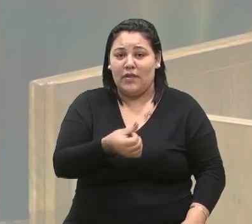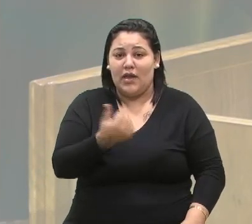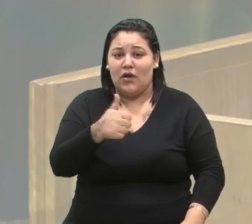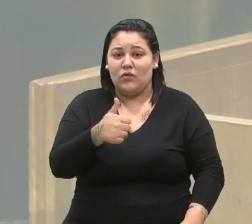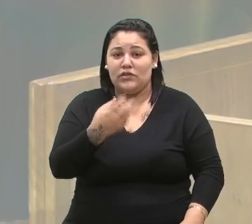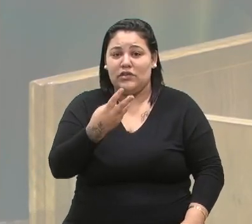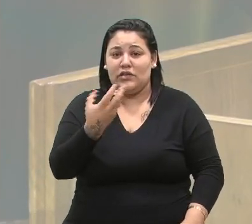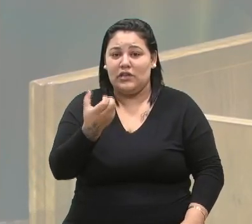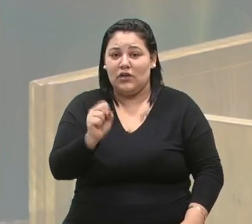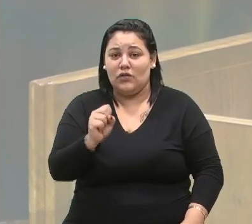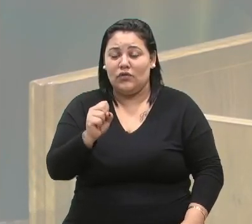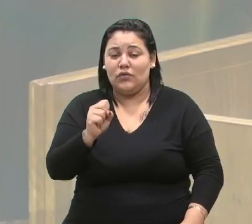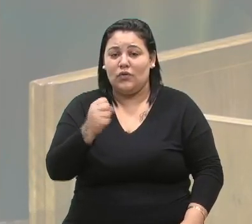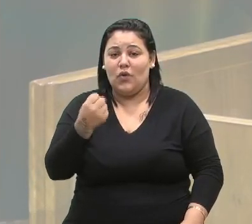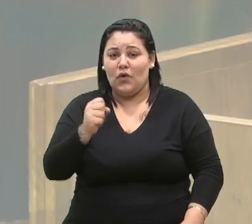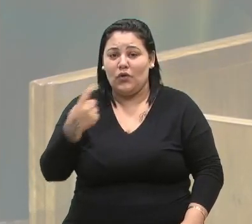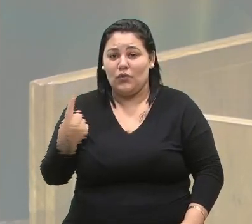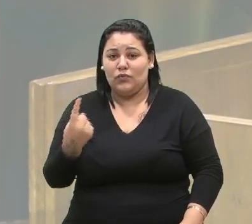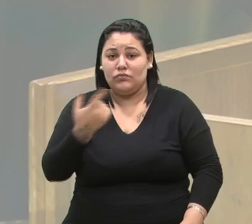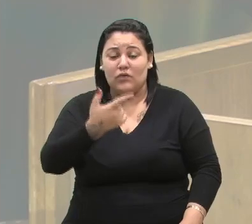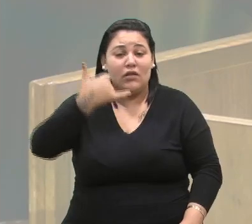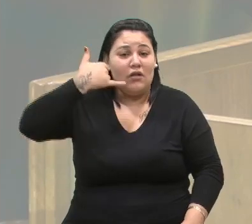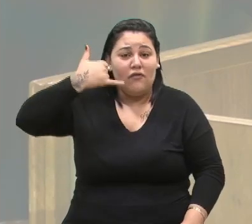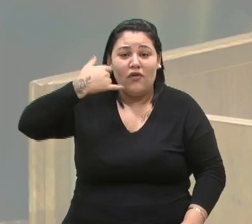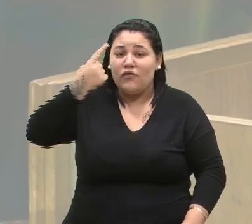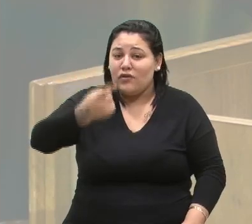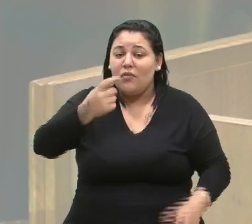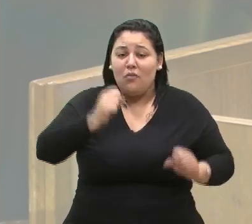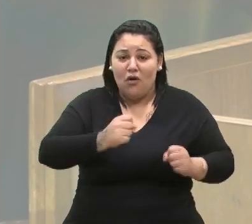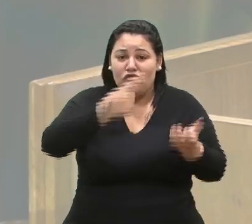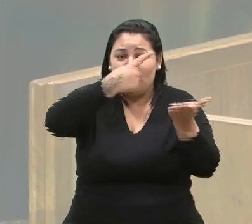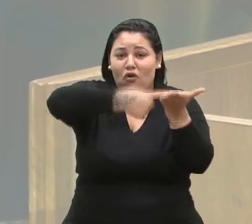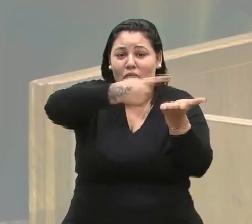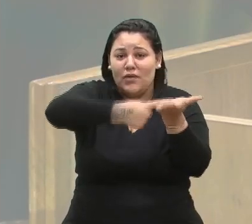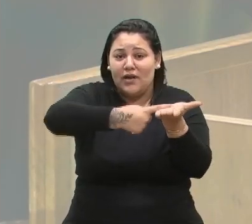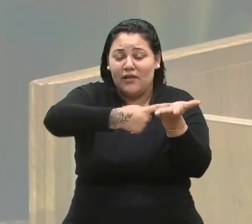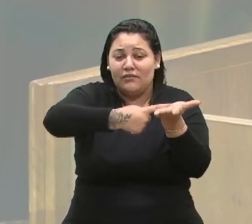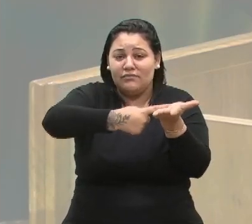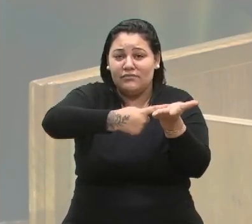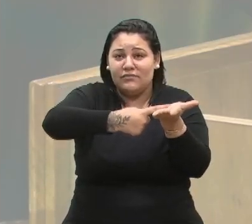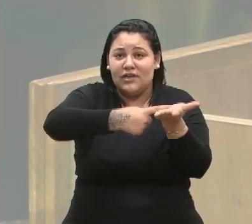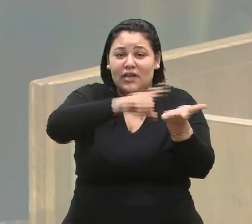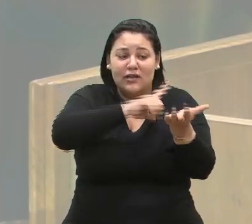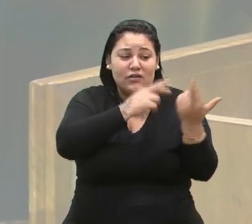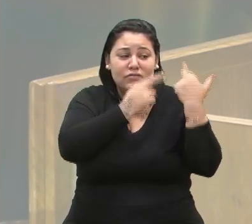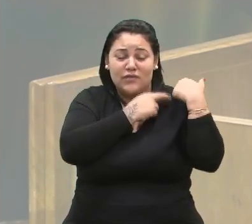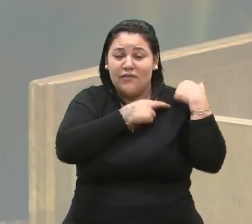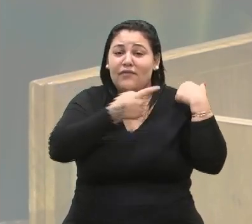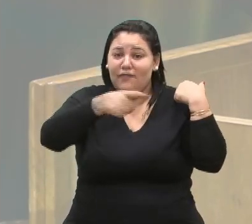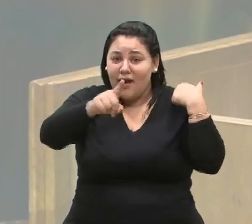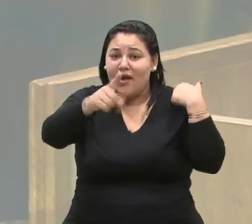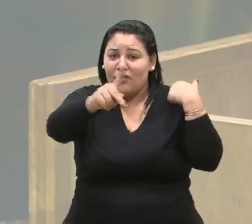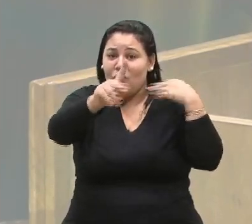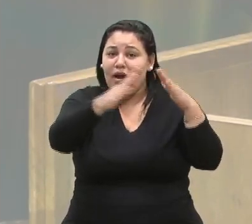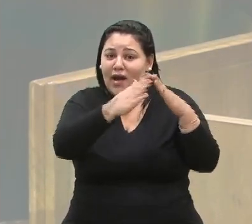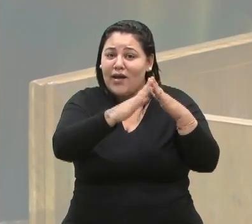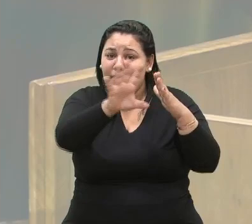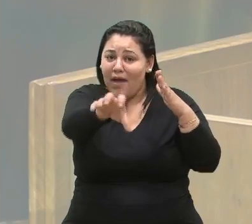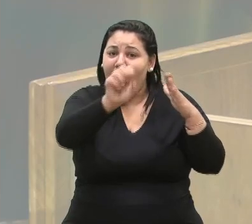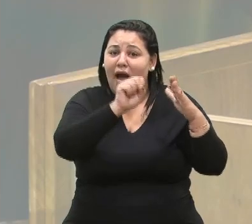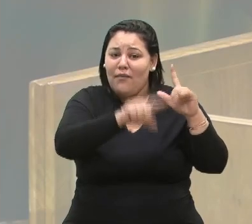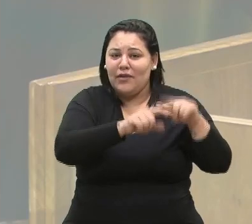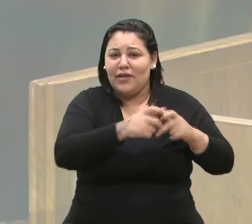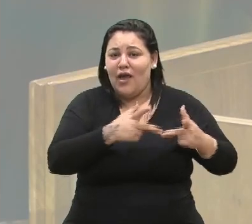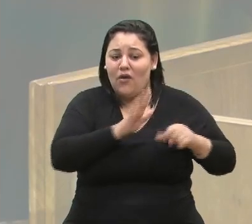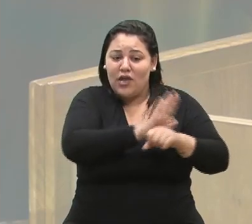99611-3881 é o telefone que você pode ligar, agendar e a habitação vai buscar e com certeza ajudar, como já ajudou mais